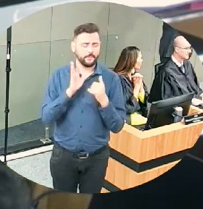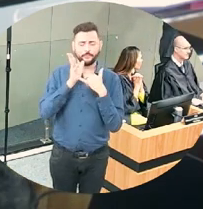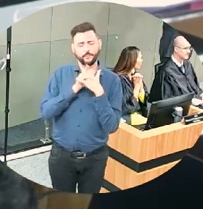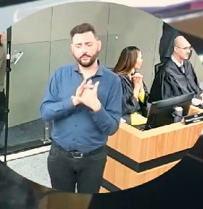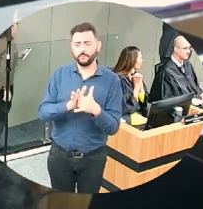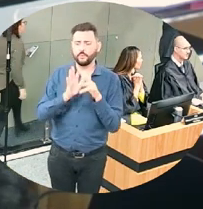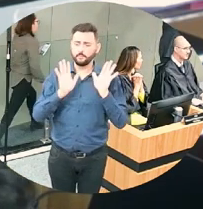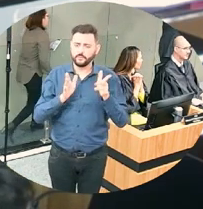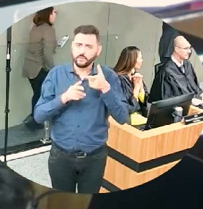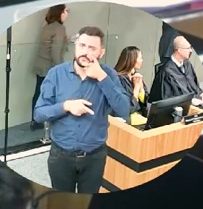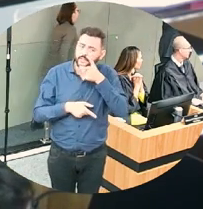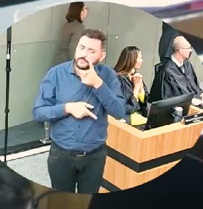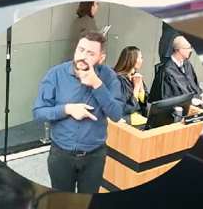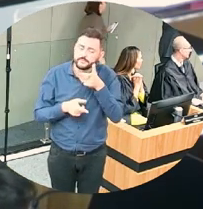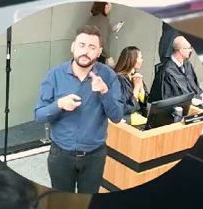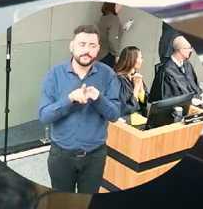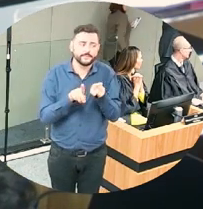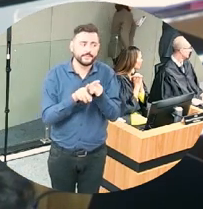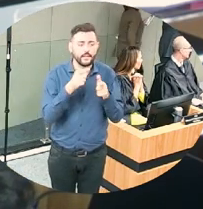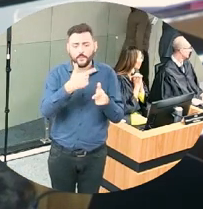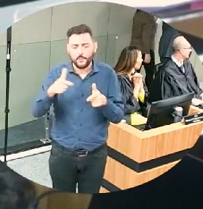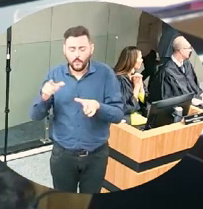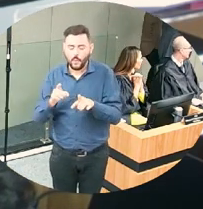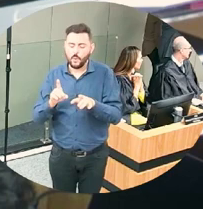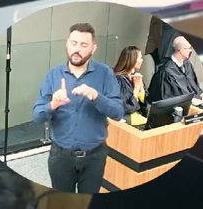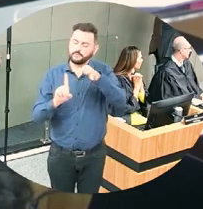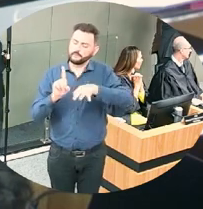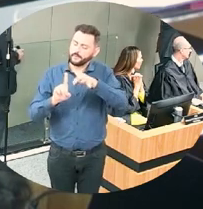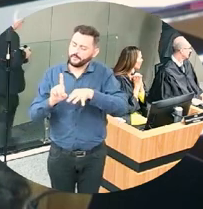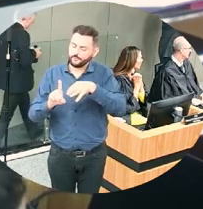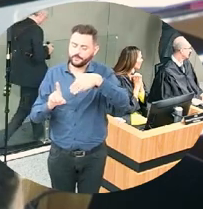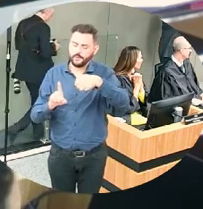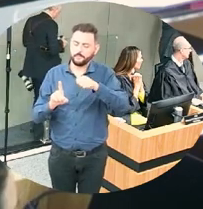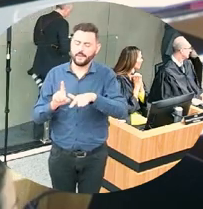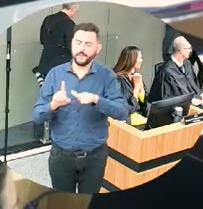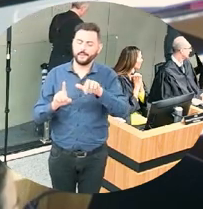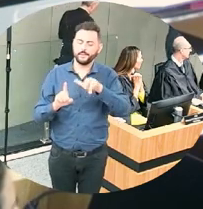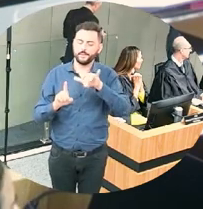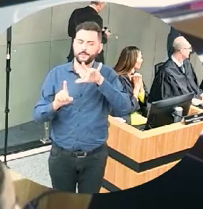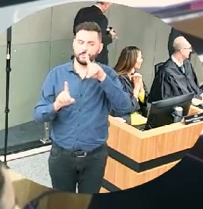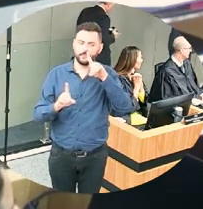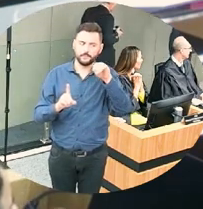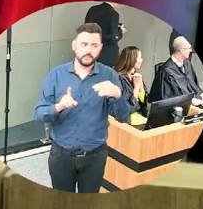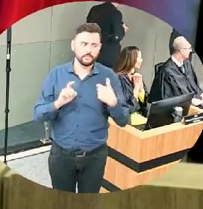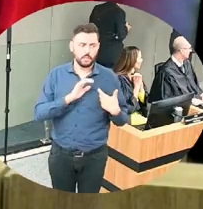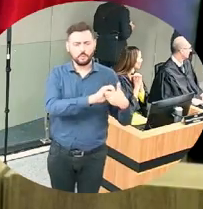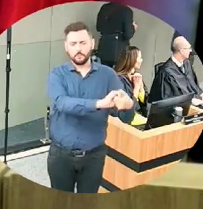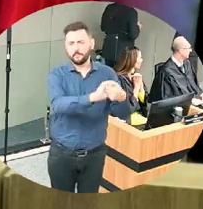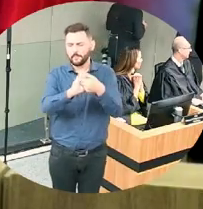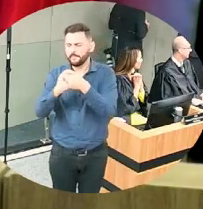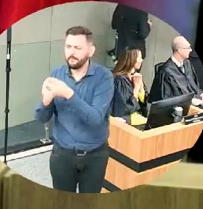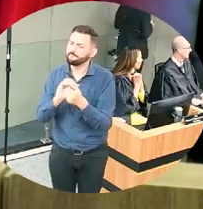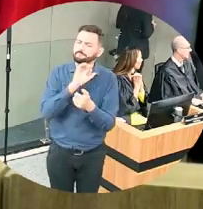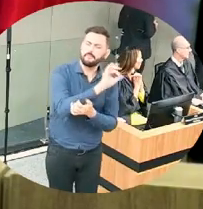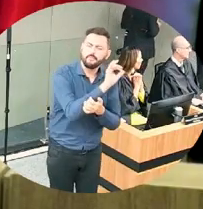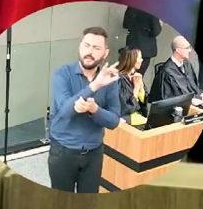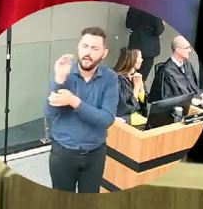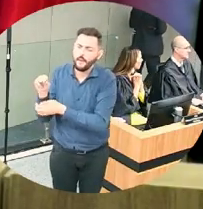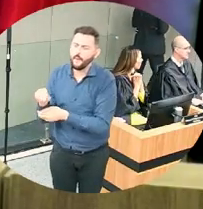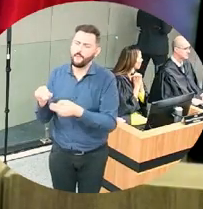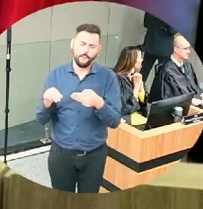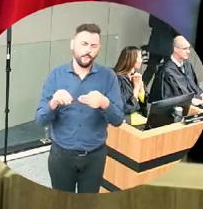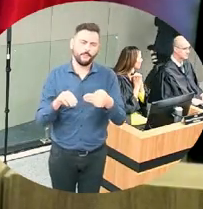cumprimentos ao presidente do trt12 desembargador Amarildo a pessoa de quem peço ven para cumprimentar todos e todas os